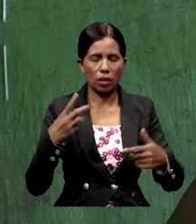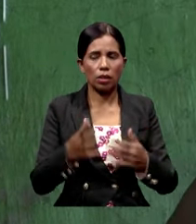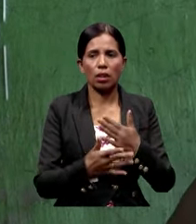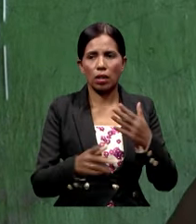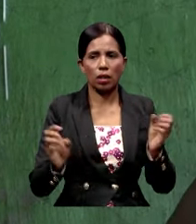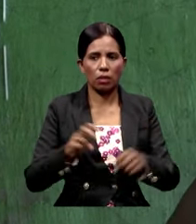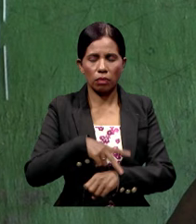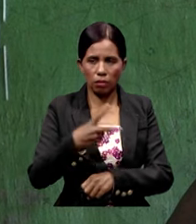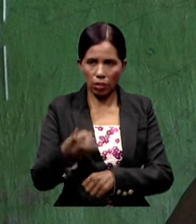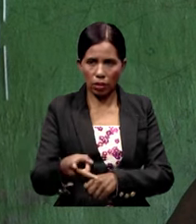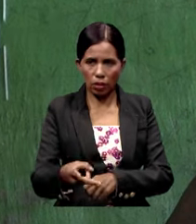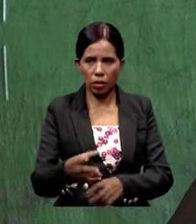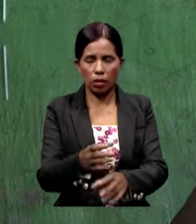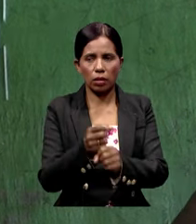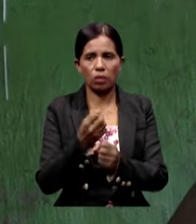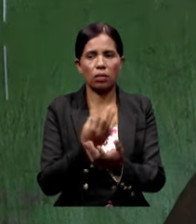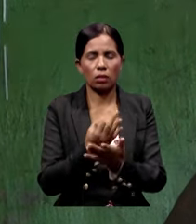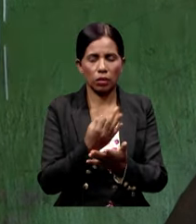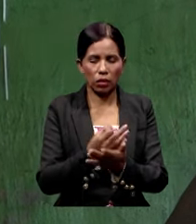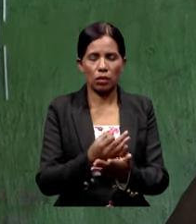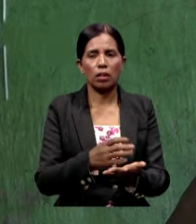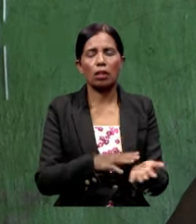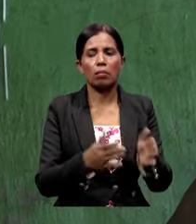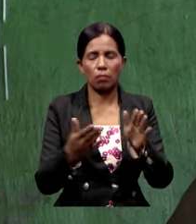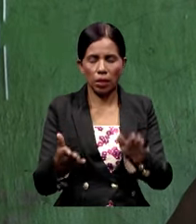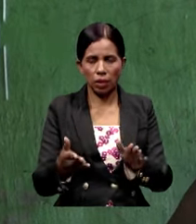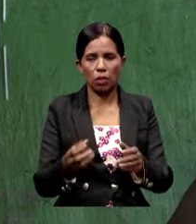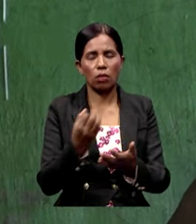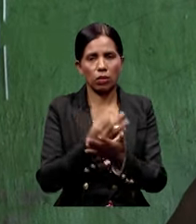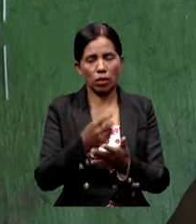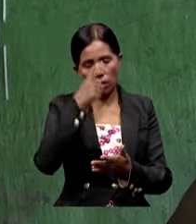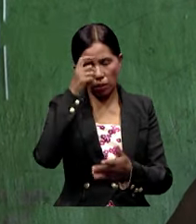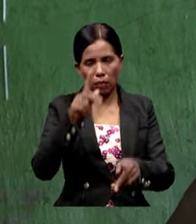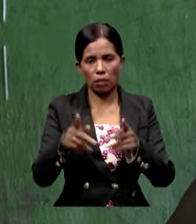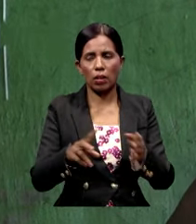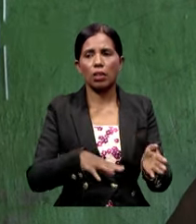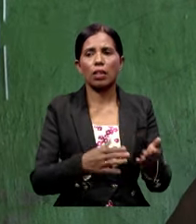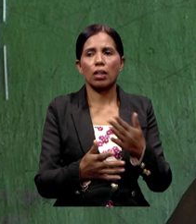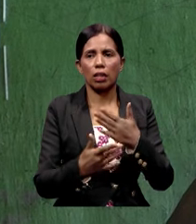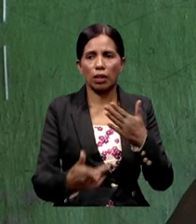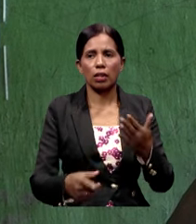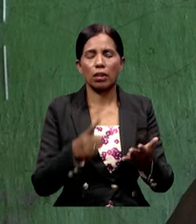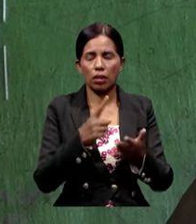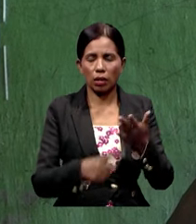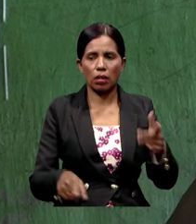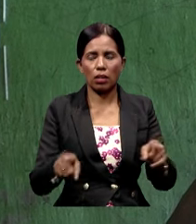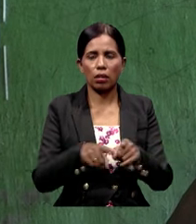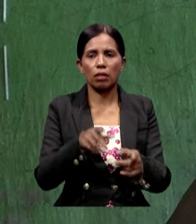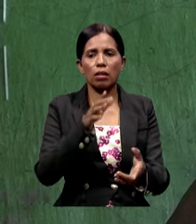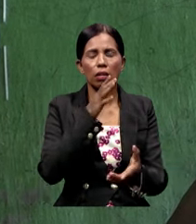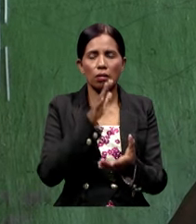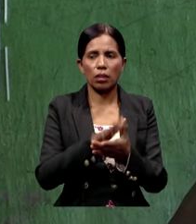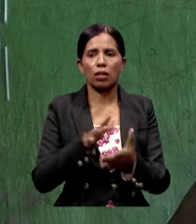ba rain ita basimo sa itisi mate ho osane tamba emnera mais ou menos saída maga interessante cabe ainda